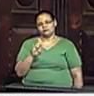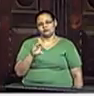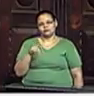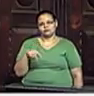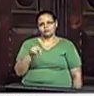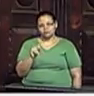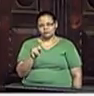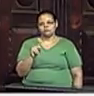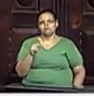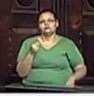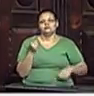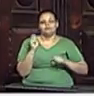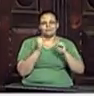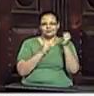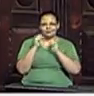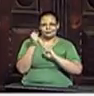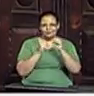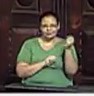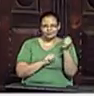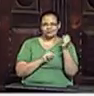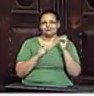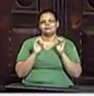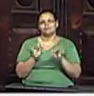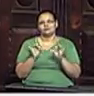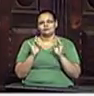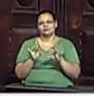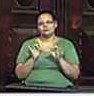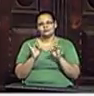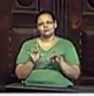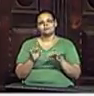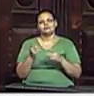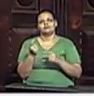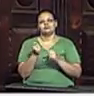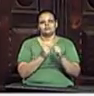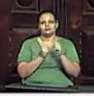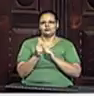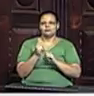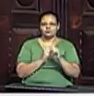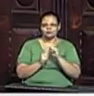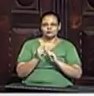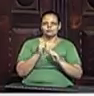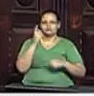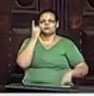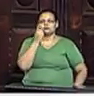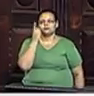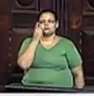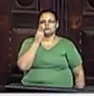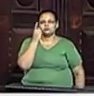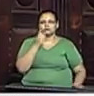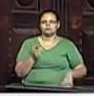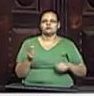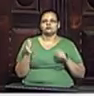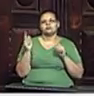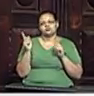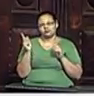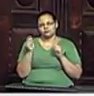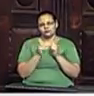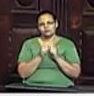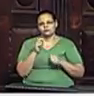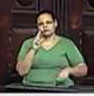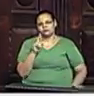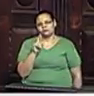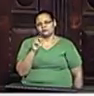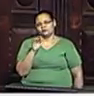Comércio e Serviços e Economia, e teve também presente nessa reunião o deputado Rafael Pisciani, líder